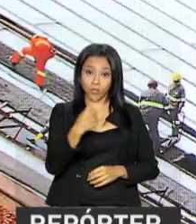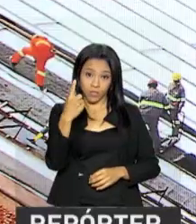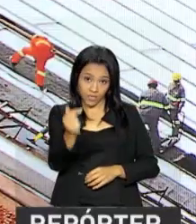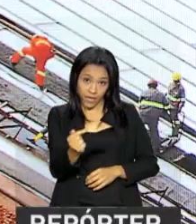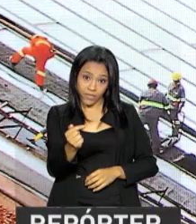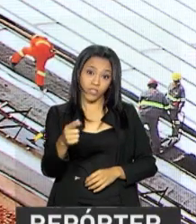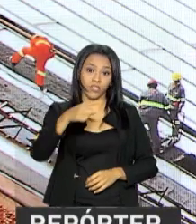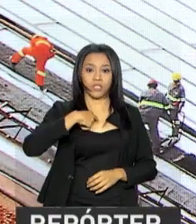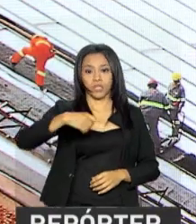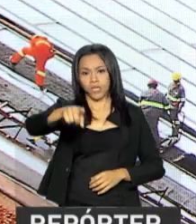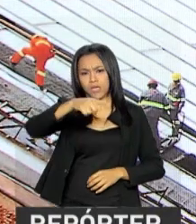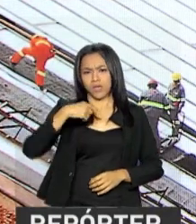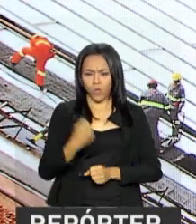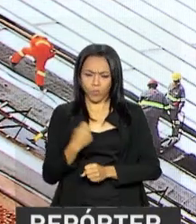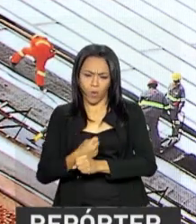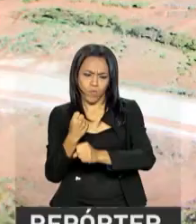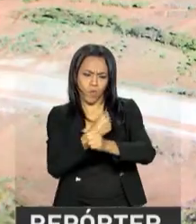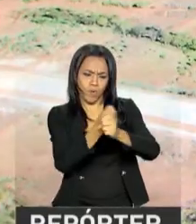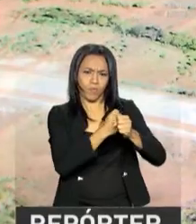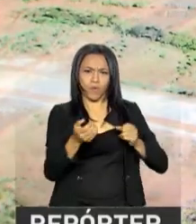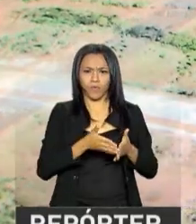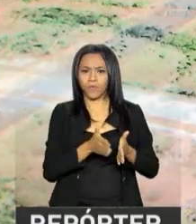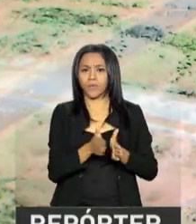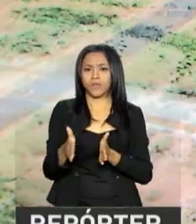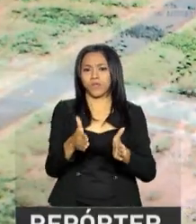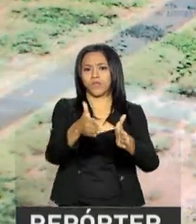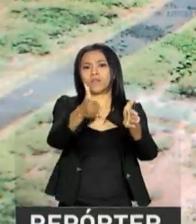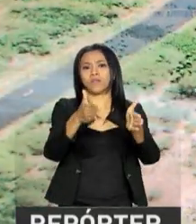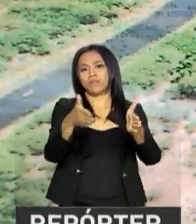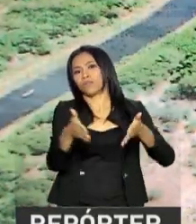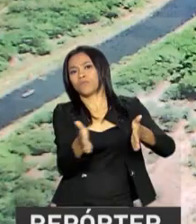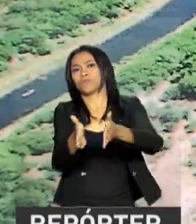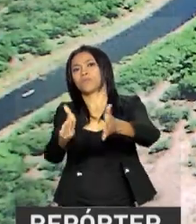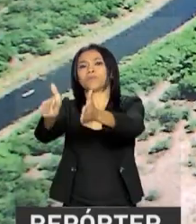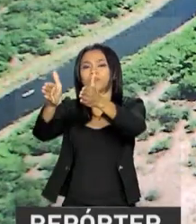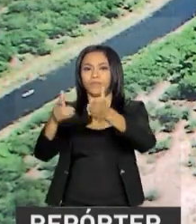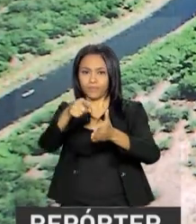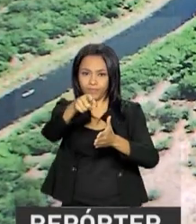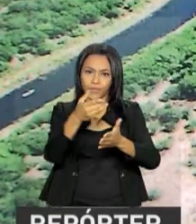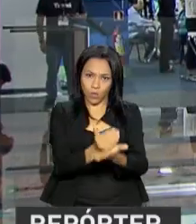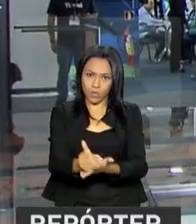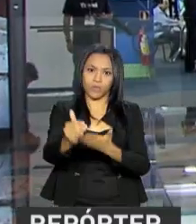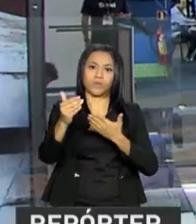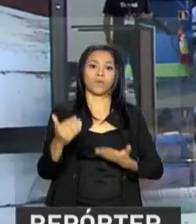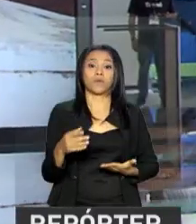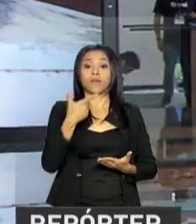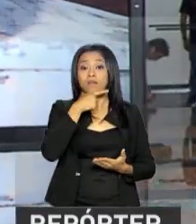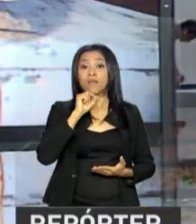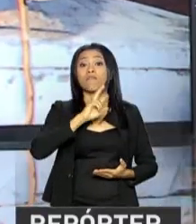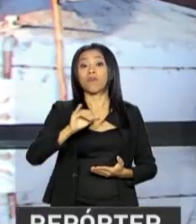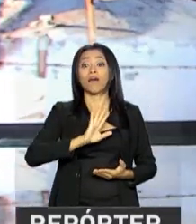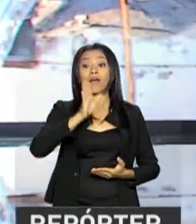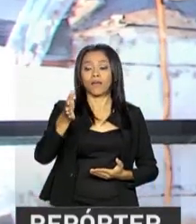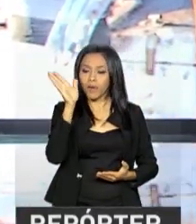o Exército da Engenharia entrou em ação e começou as obras de transposição do Rio São Francisco. Quem